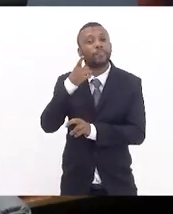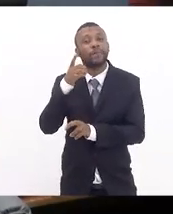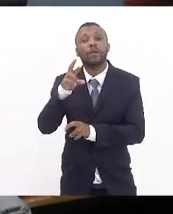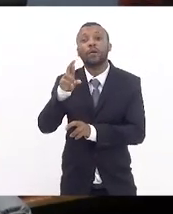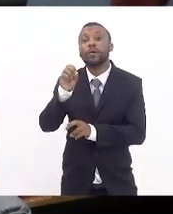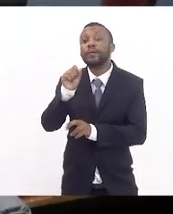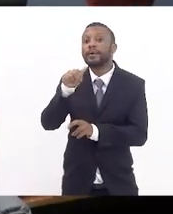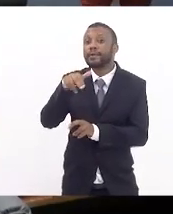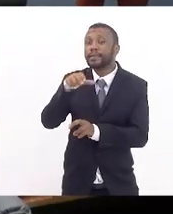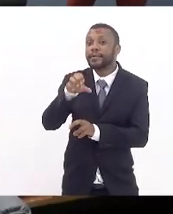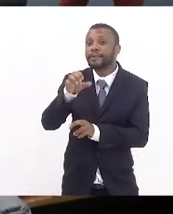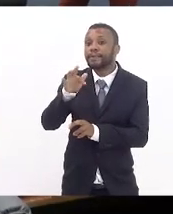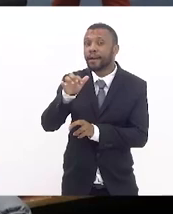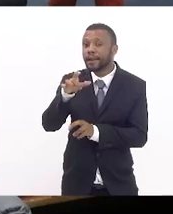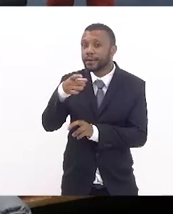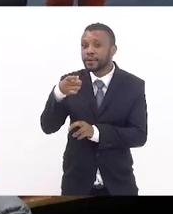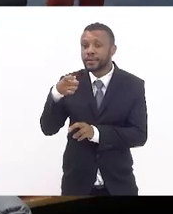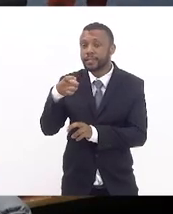deputado Wellington José,